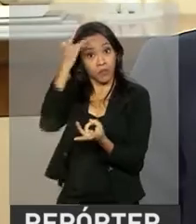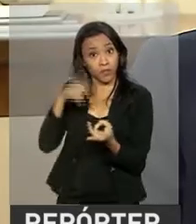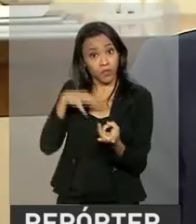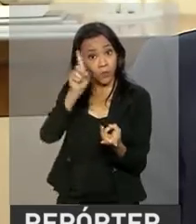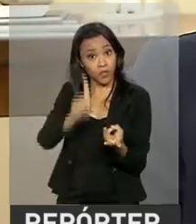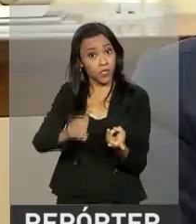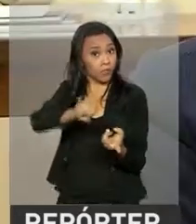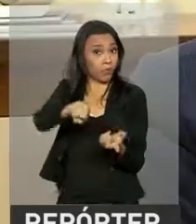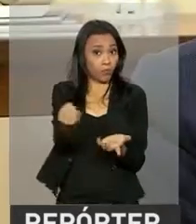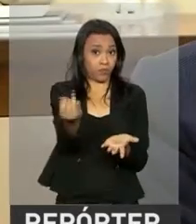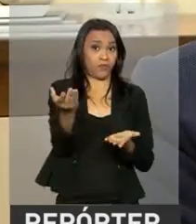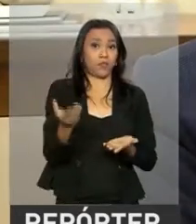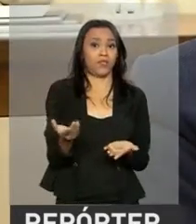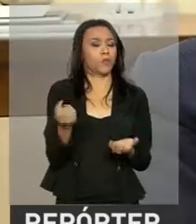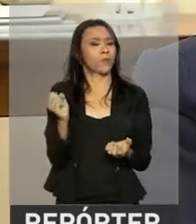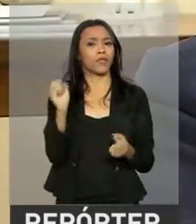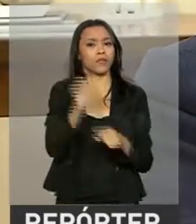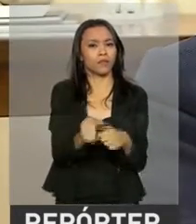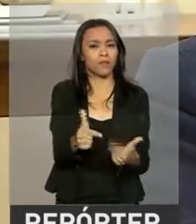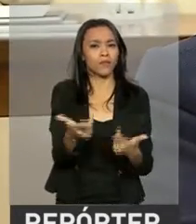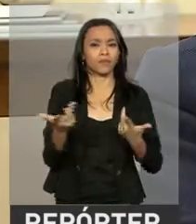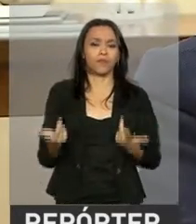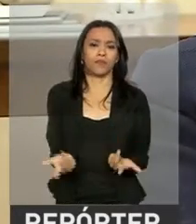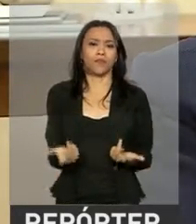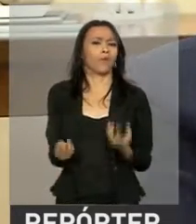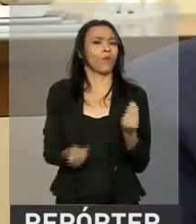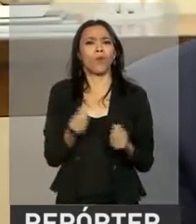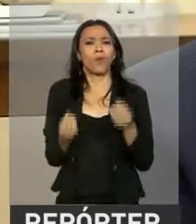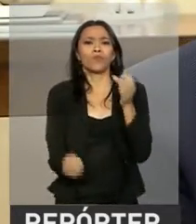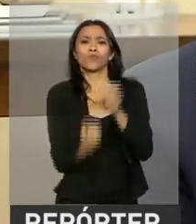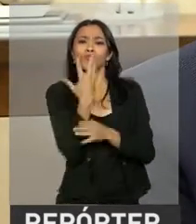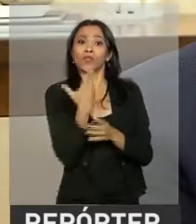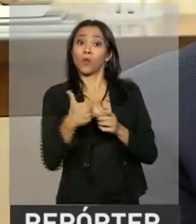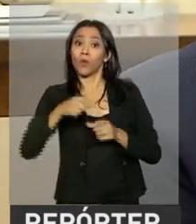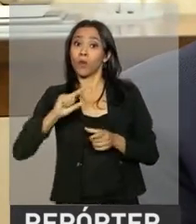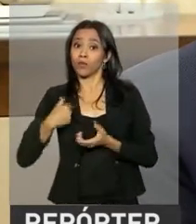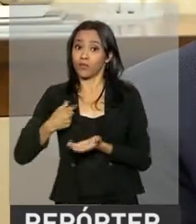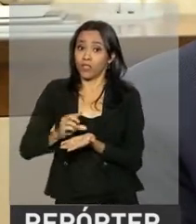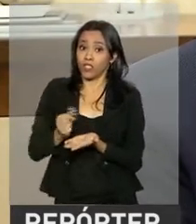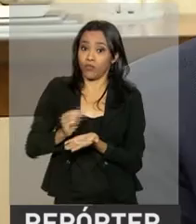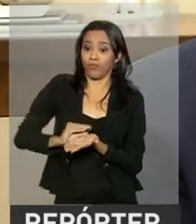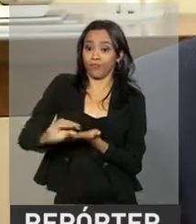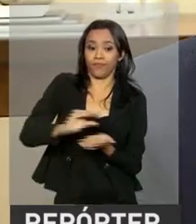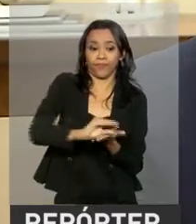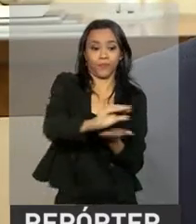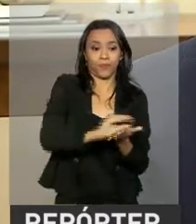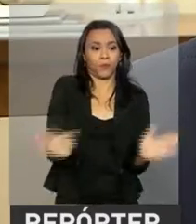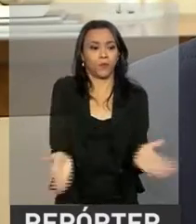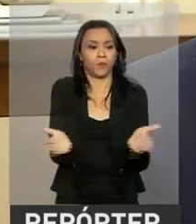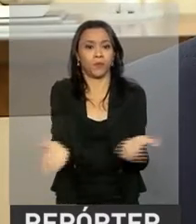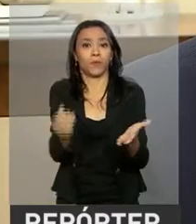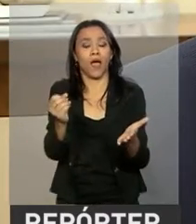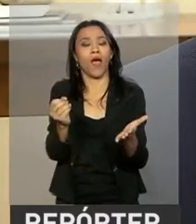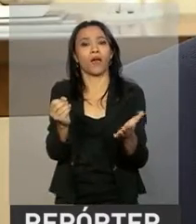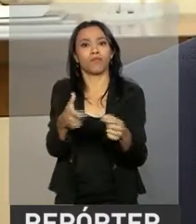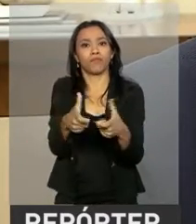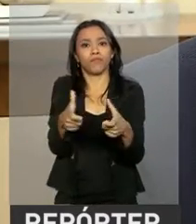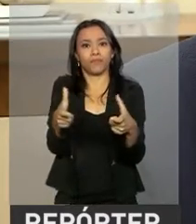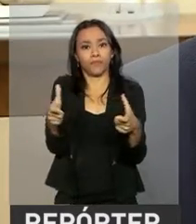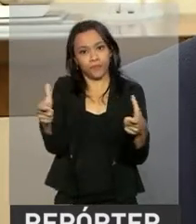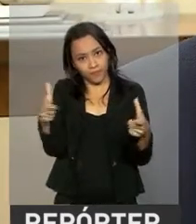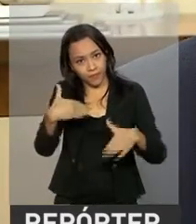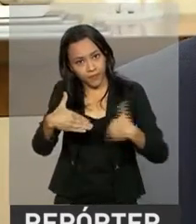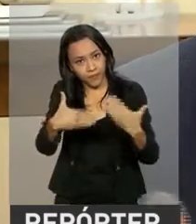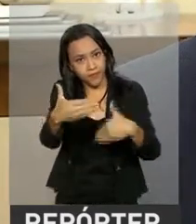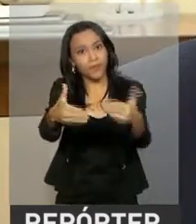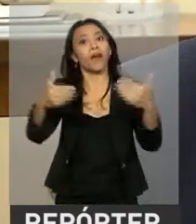a oportunidades. Emprego você gera quando existe investimento, é investimento permite crescer e